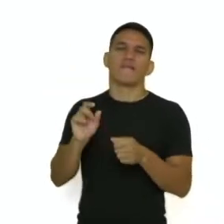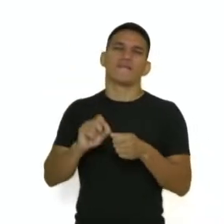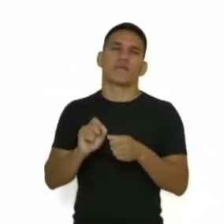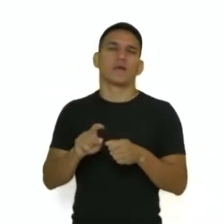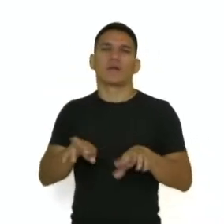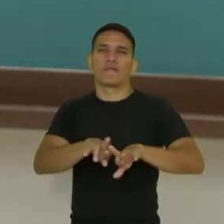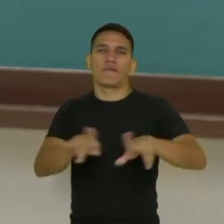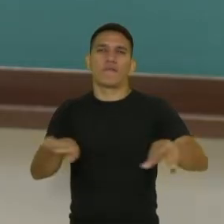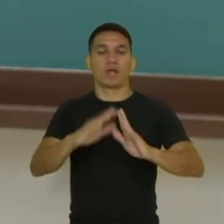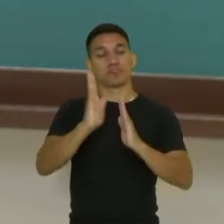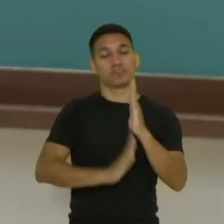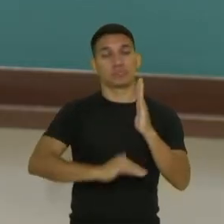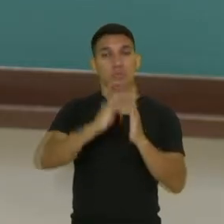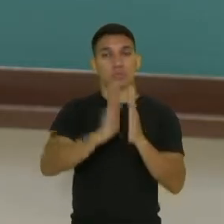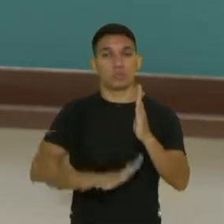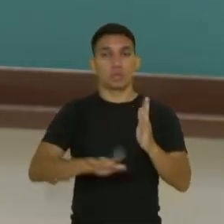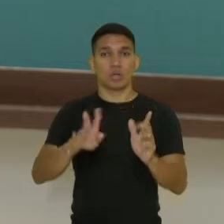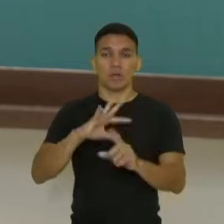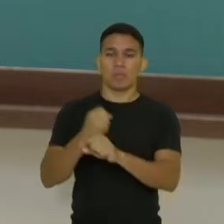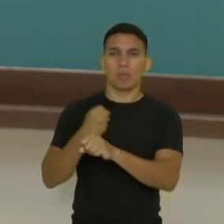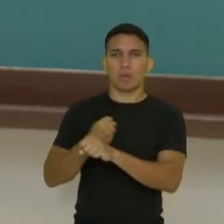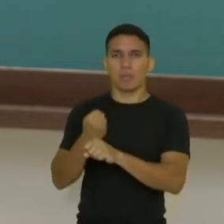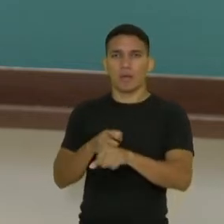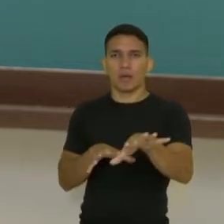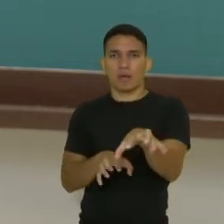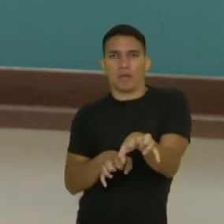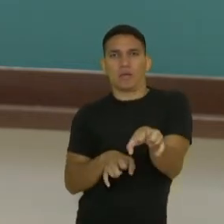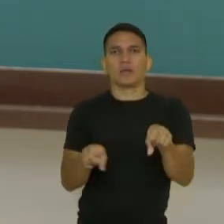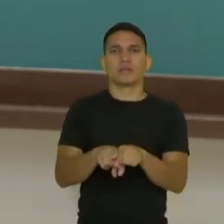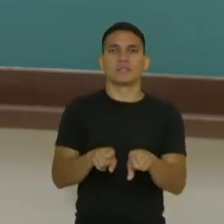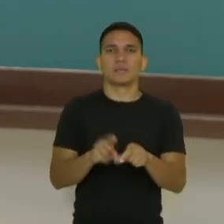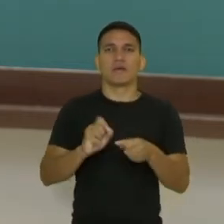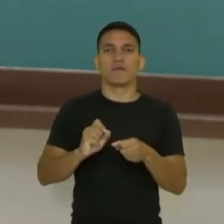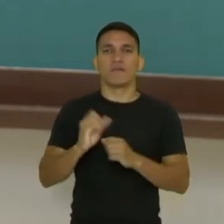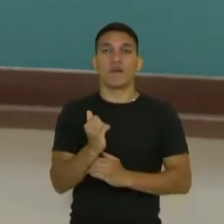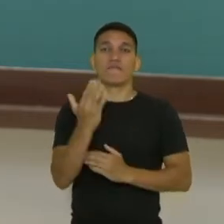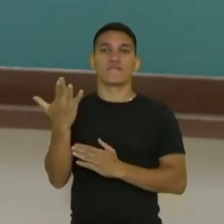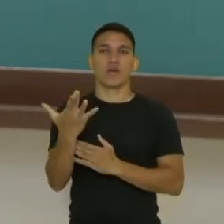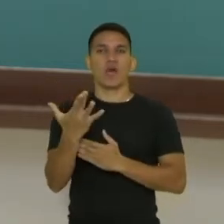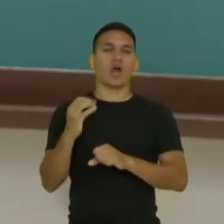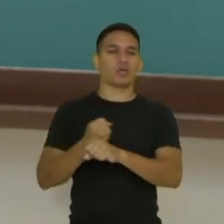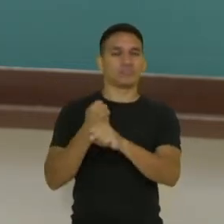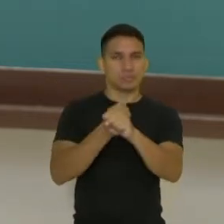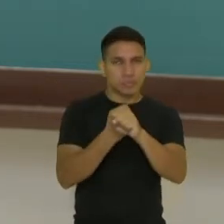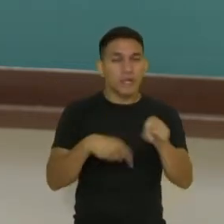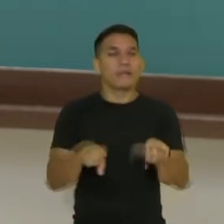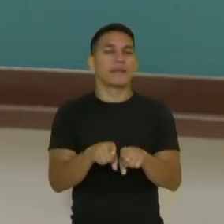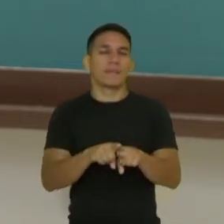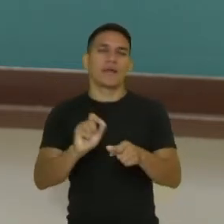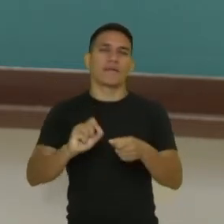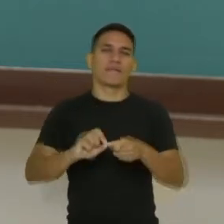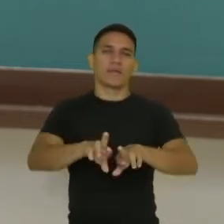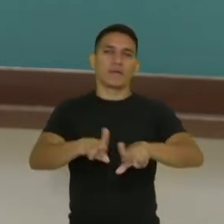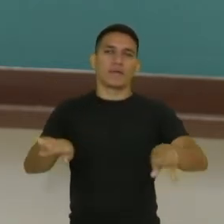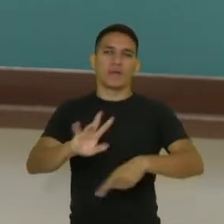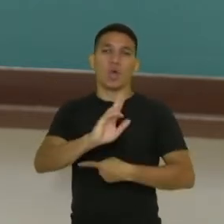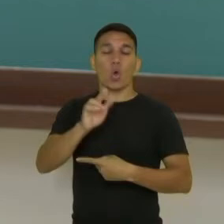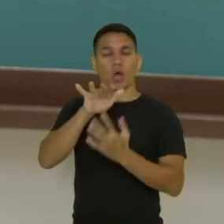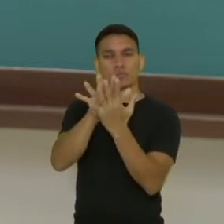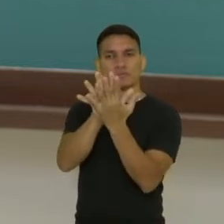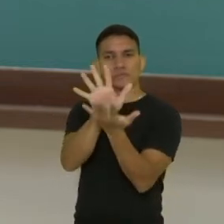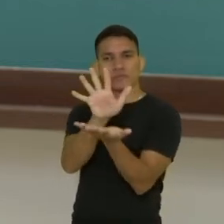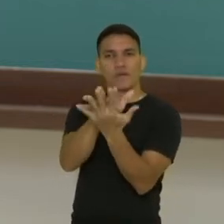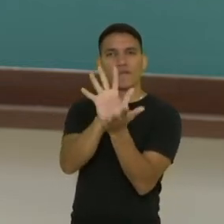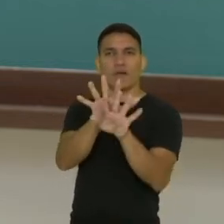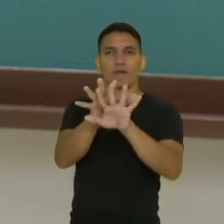com pintura, com esculturas do Aleijadinho, fazendo aquela parte de pintura por fora de esculturas. E ele produzia também tetos infinitos, ilusão de ótica com